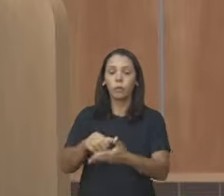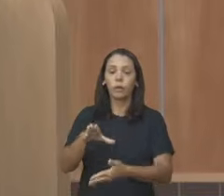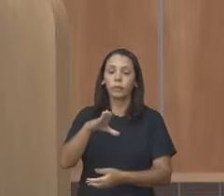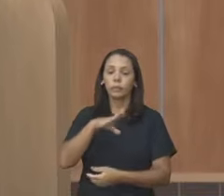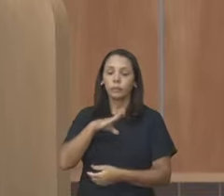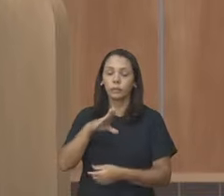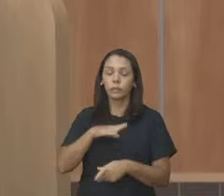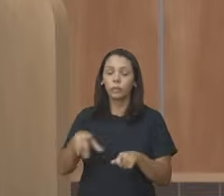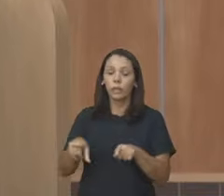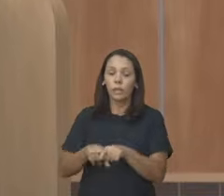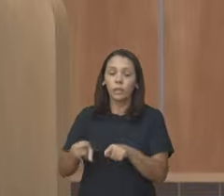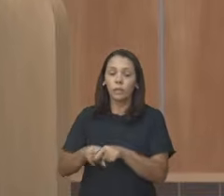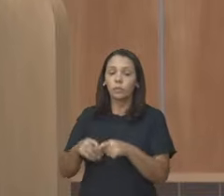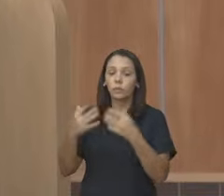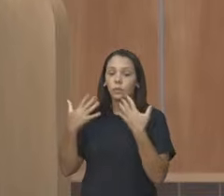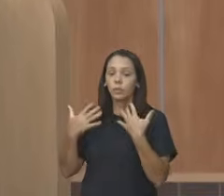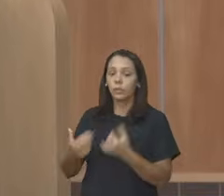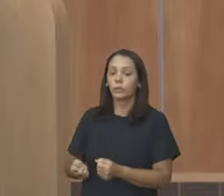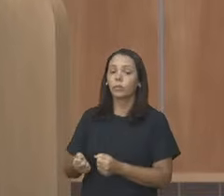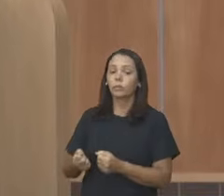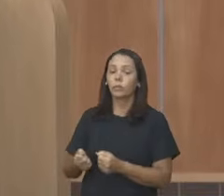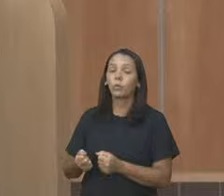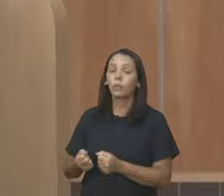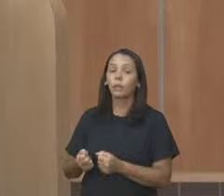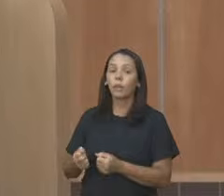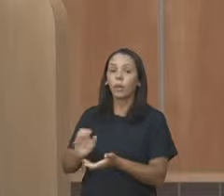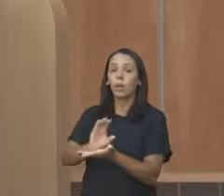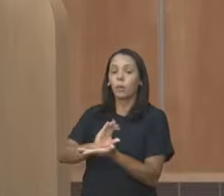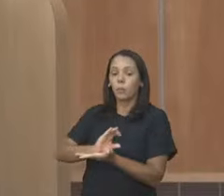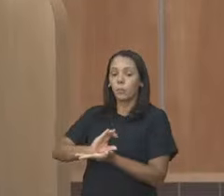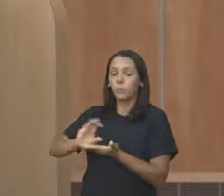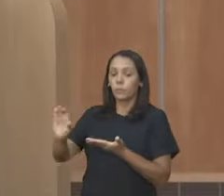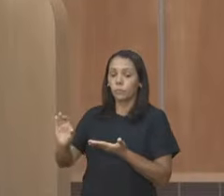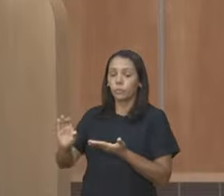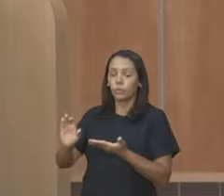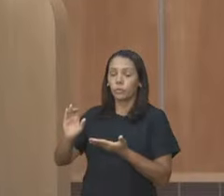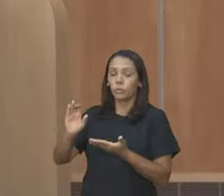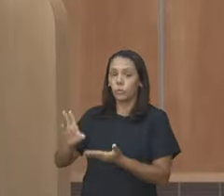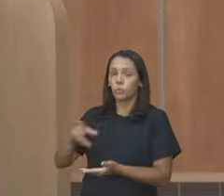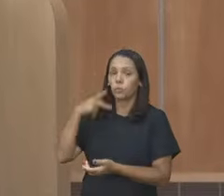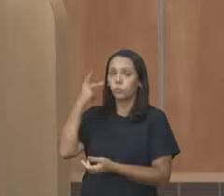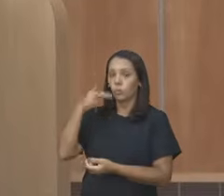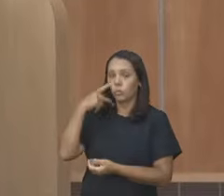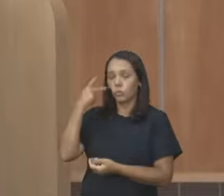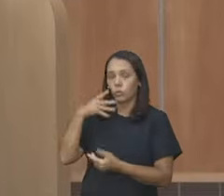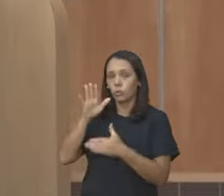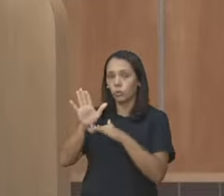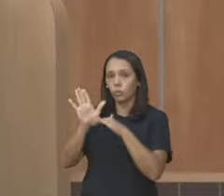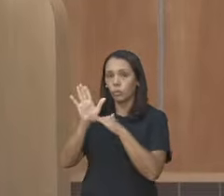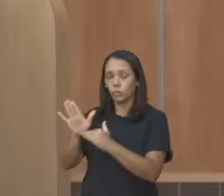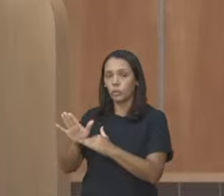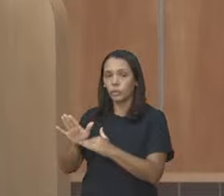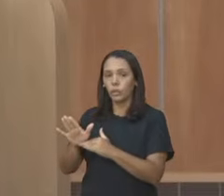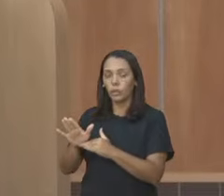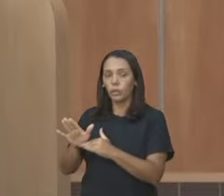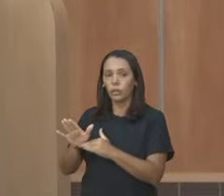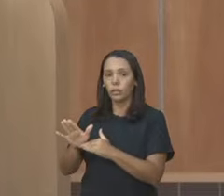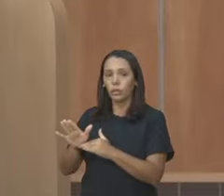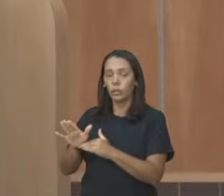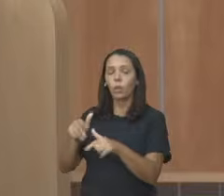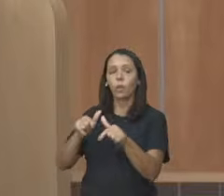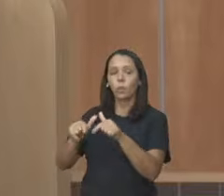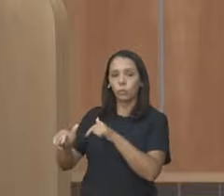e também receberem emendas impositivas dos vereadores que vão ajudar a financiar os